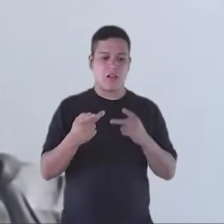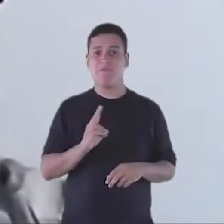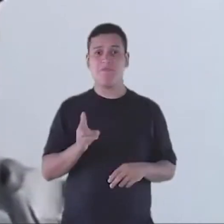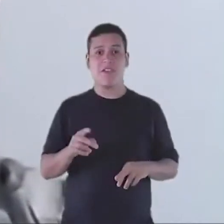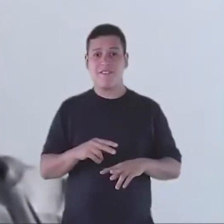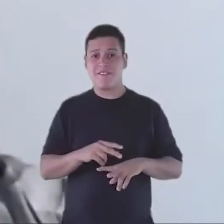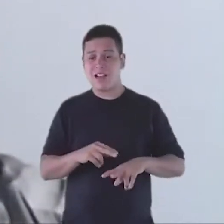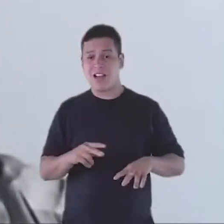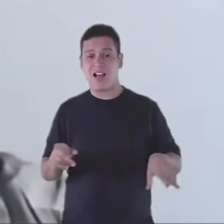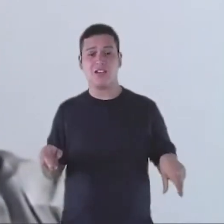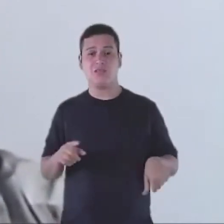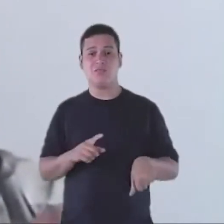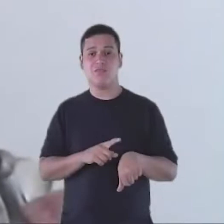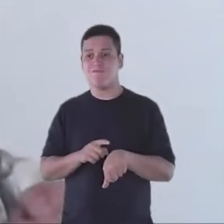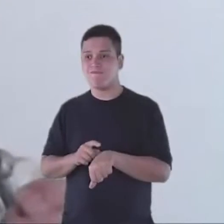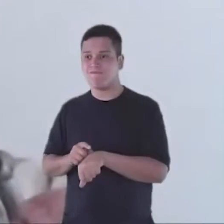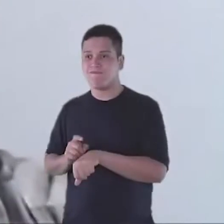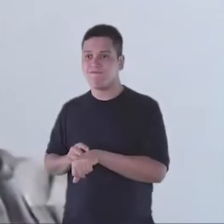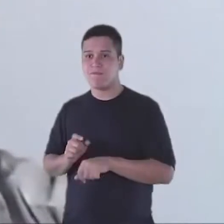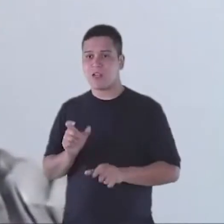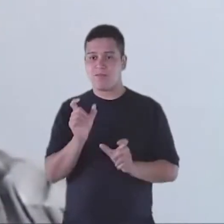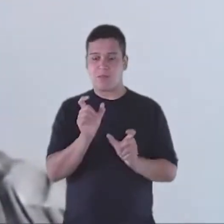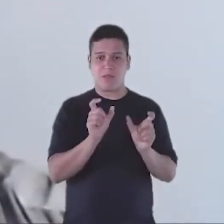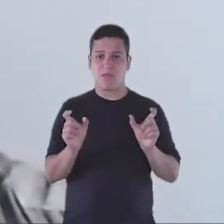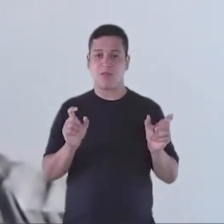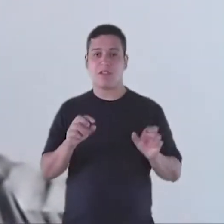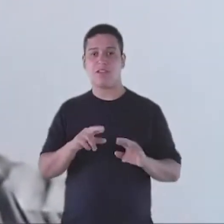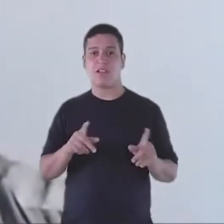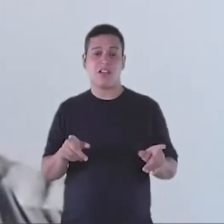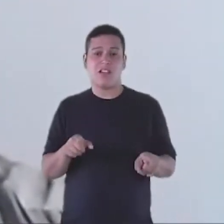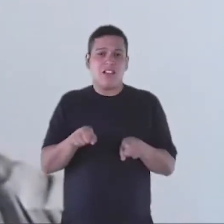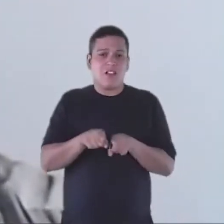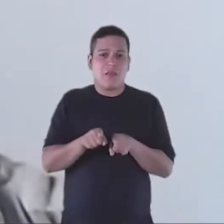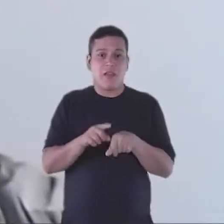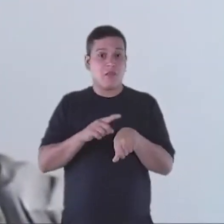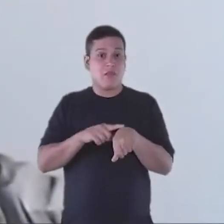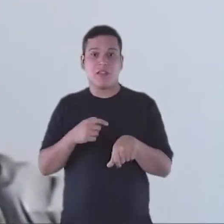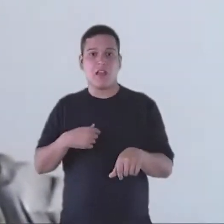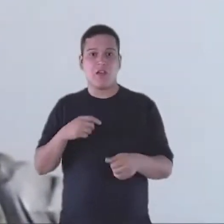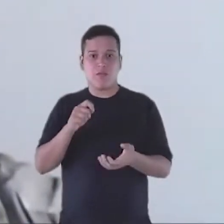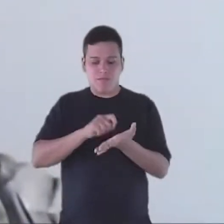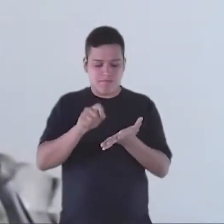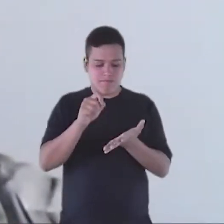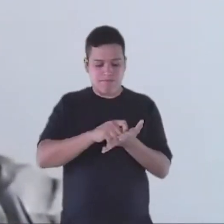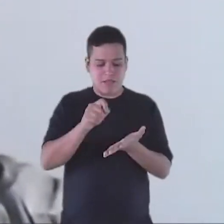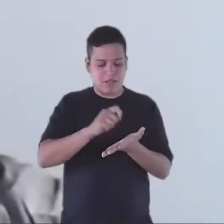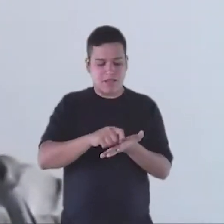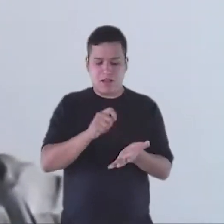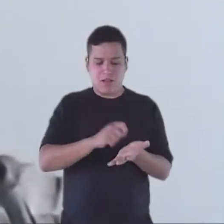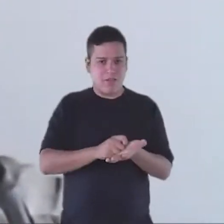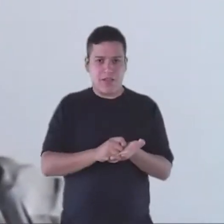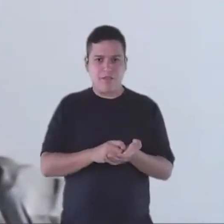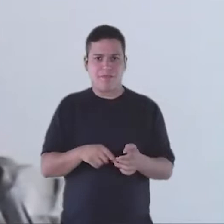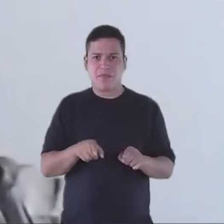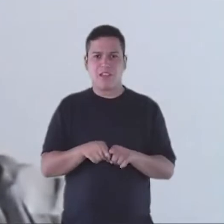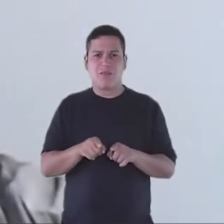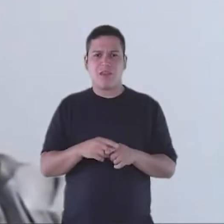olhos, nem no livre, nem no enjaulado do